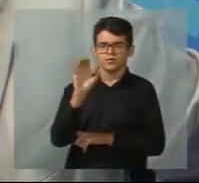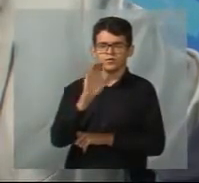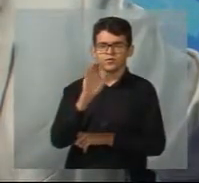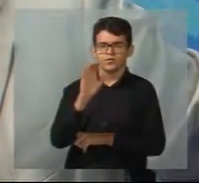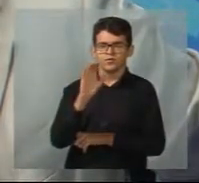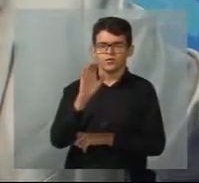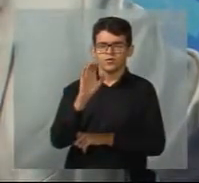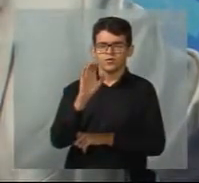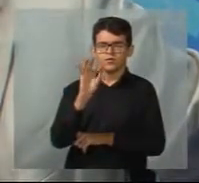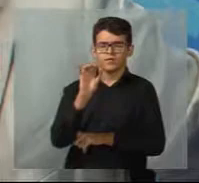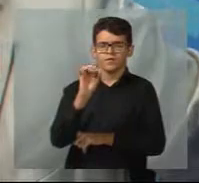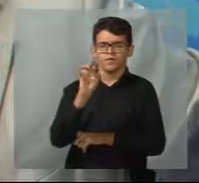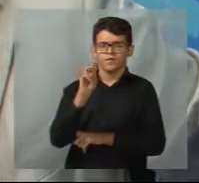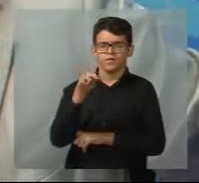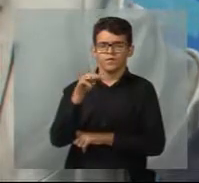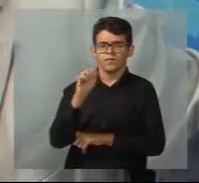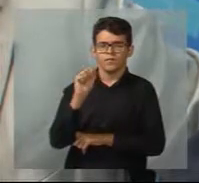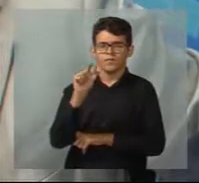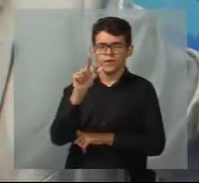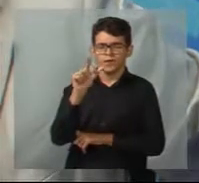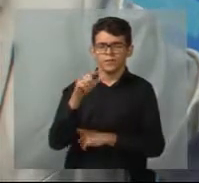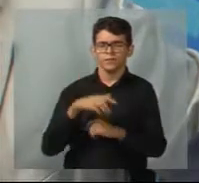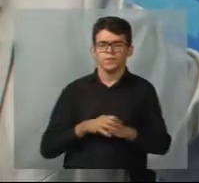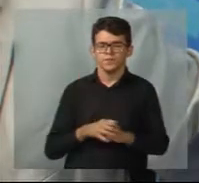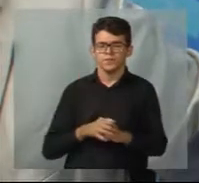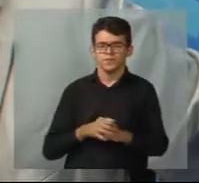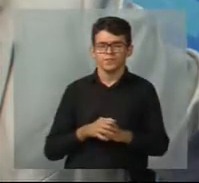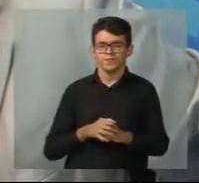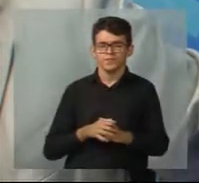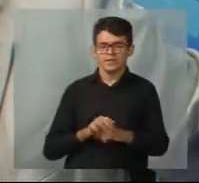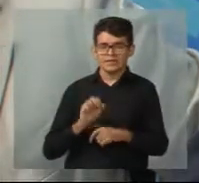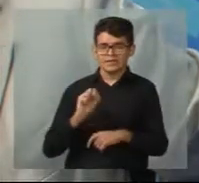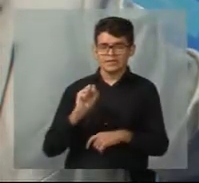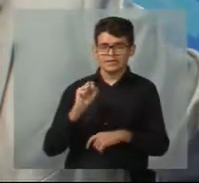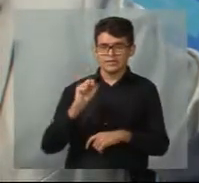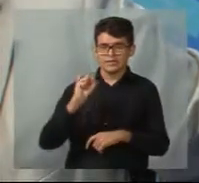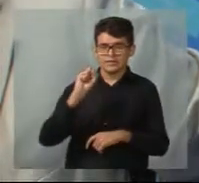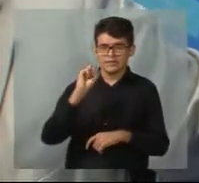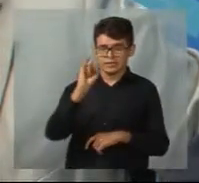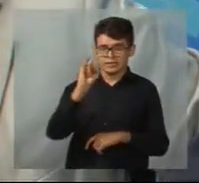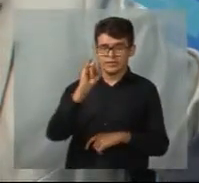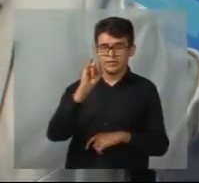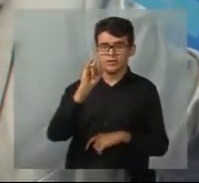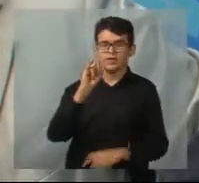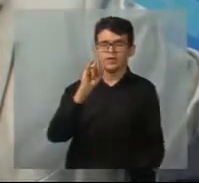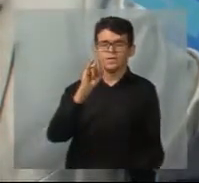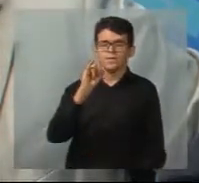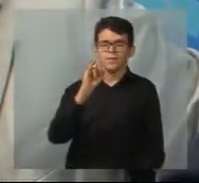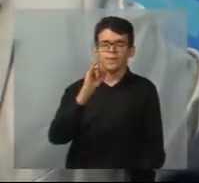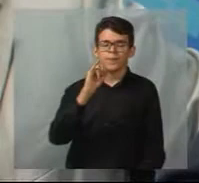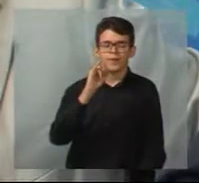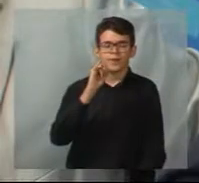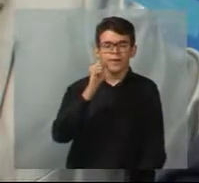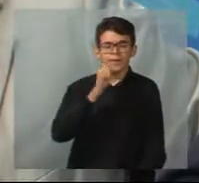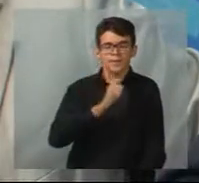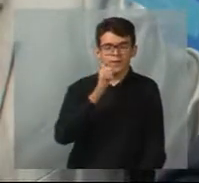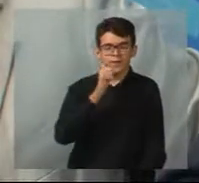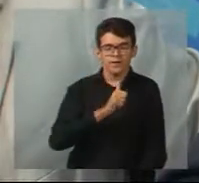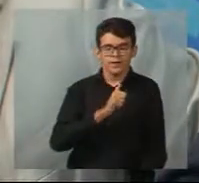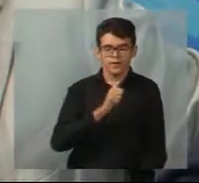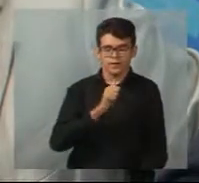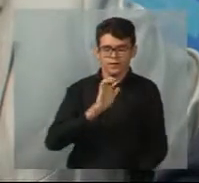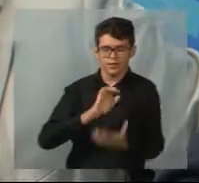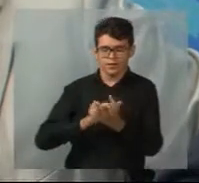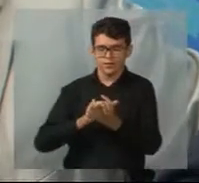na ausência do marido, não é preciso uma prova material, não é preciso um exame de DNA. Né? Por outro lado,